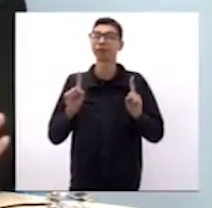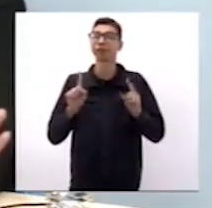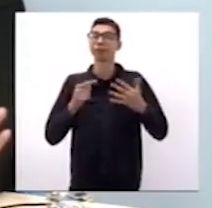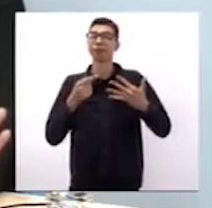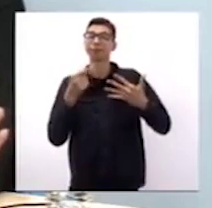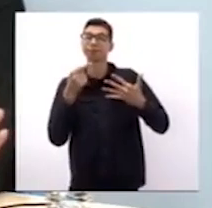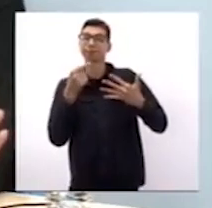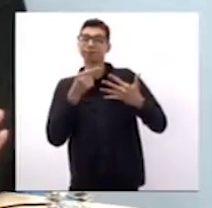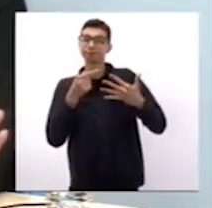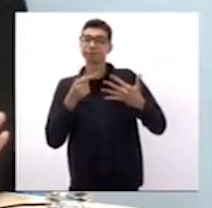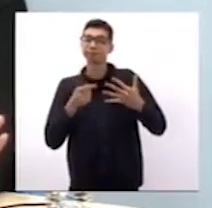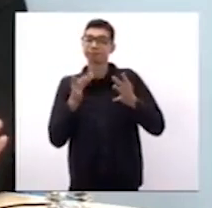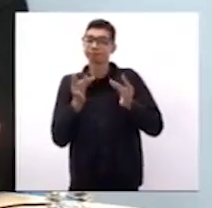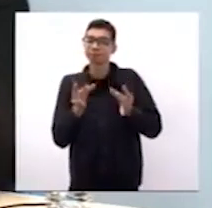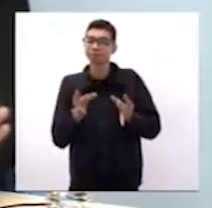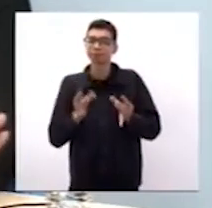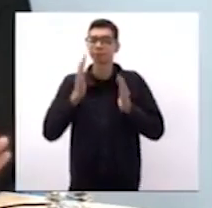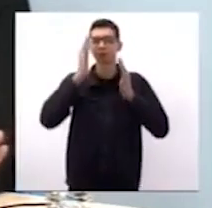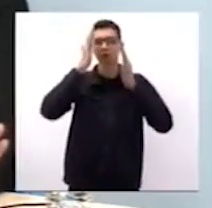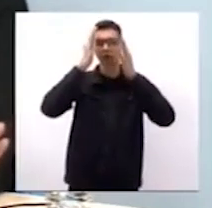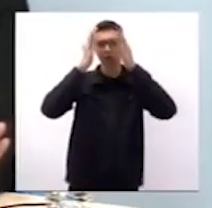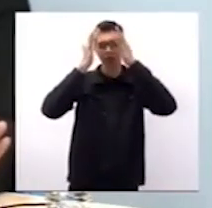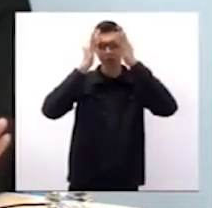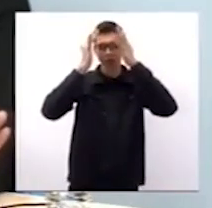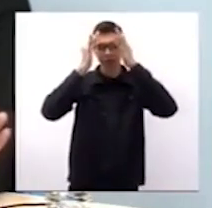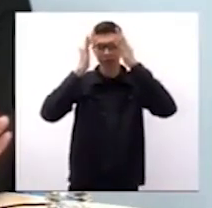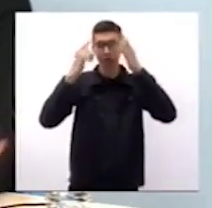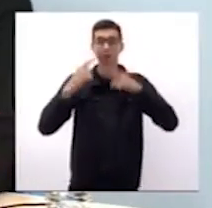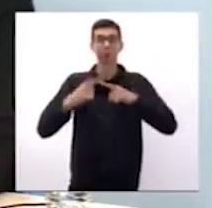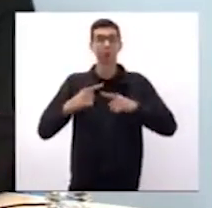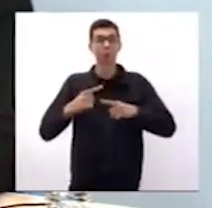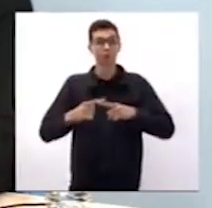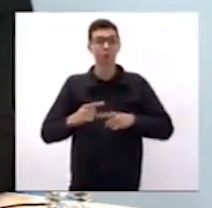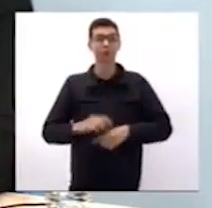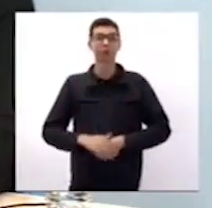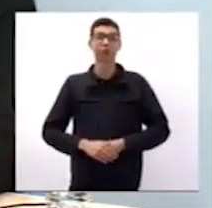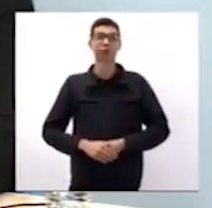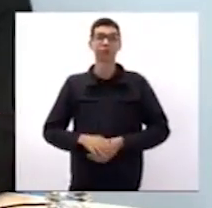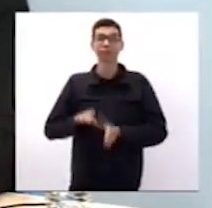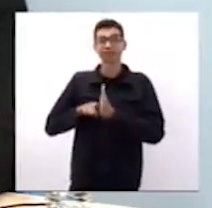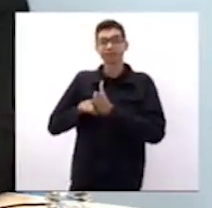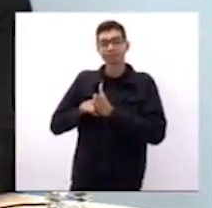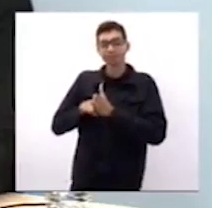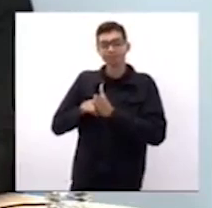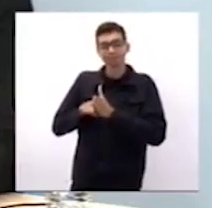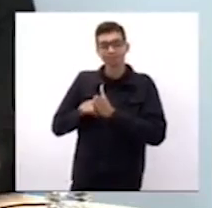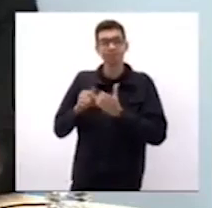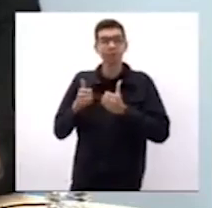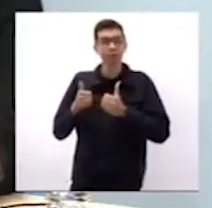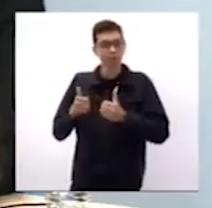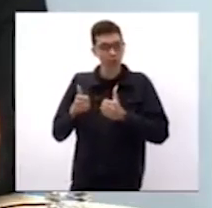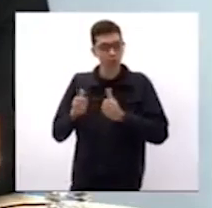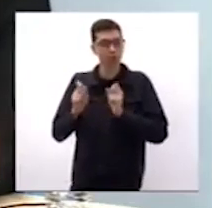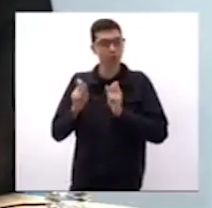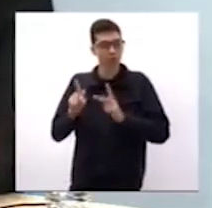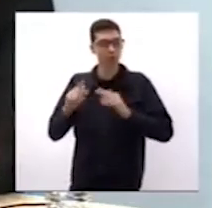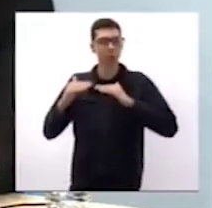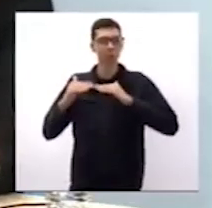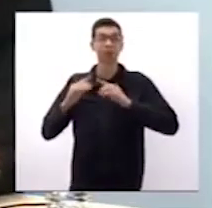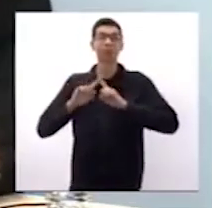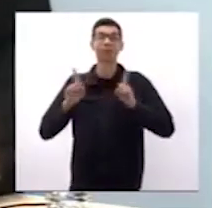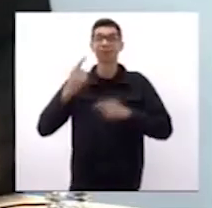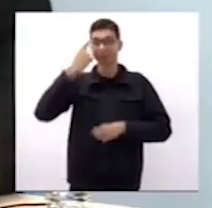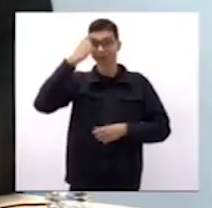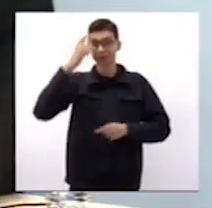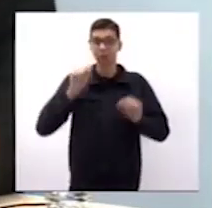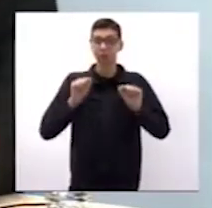Dentro da bibliografia que a gente se baseou, há uma concordância aí, mas a ideia é essa mesmo, que a gente consiga ir e